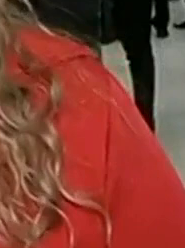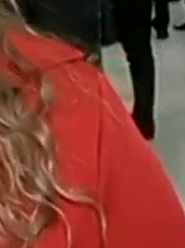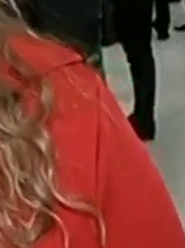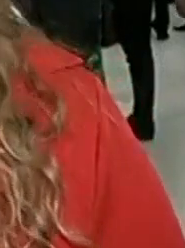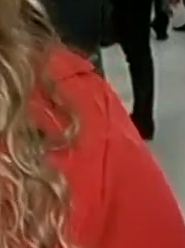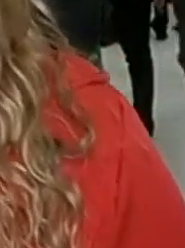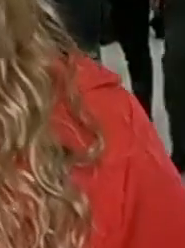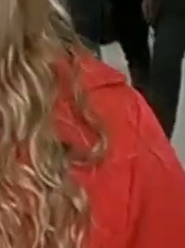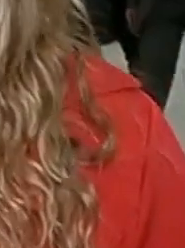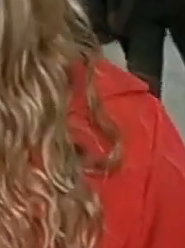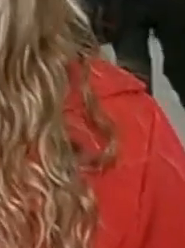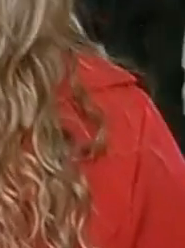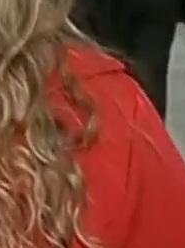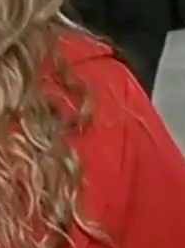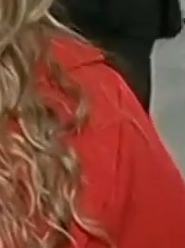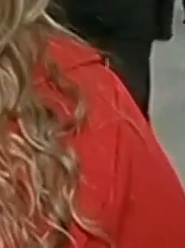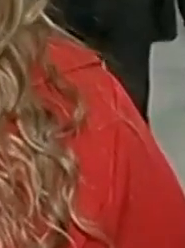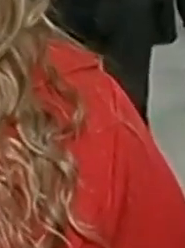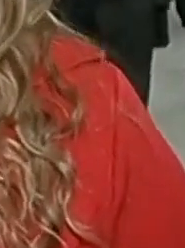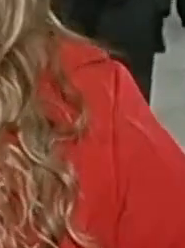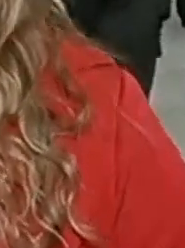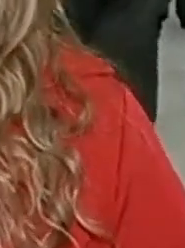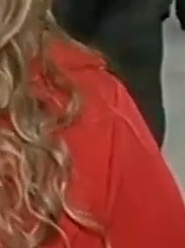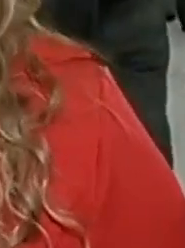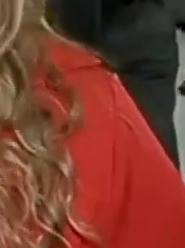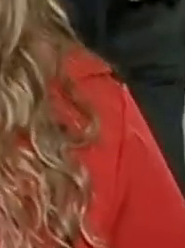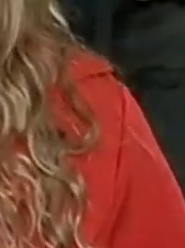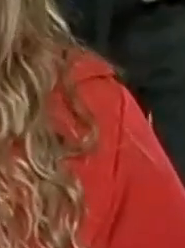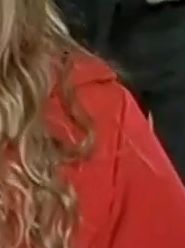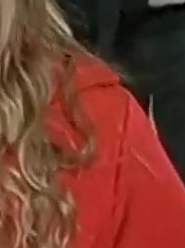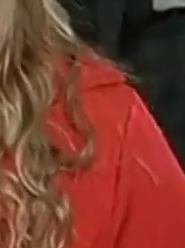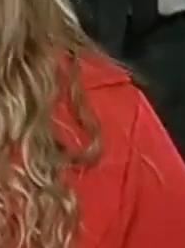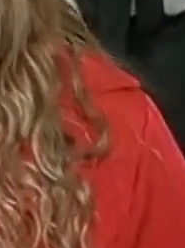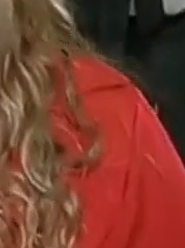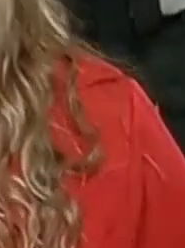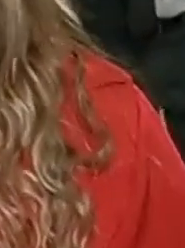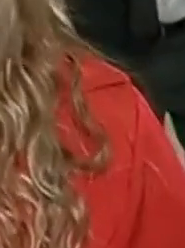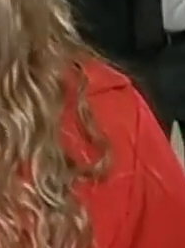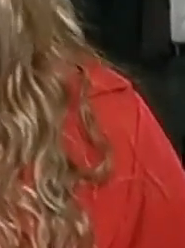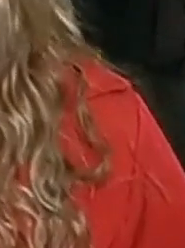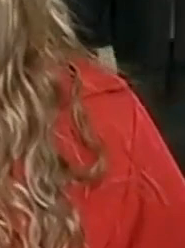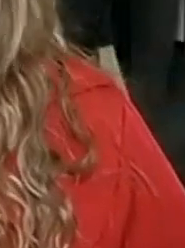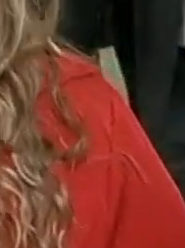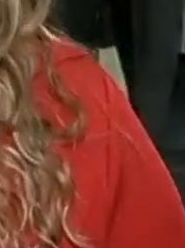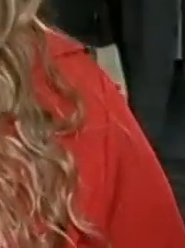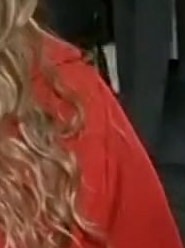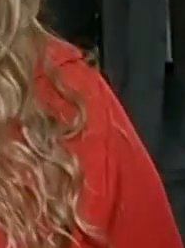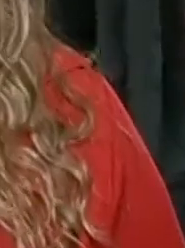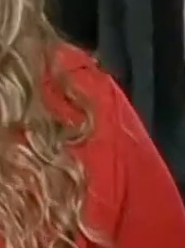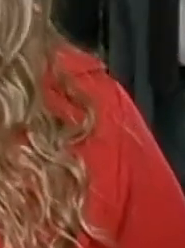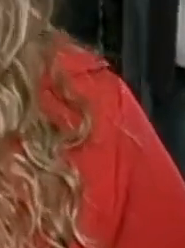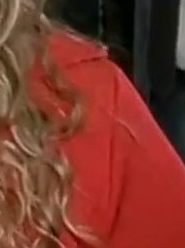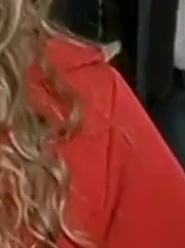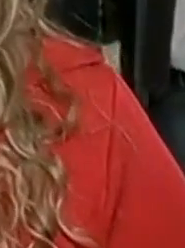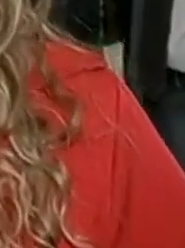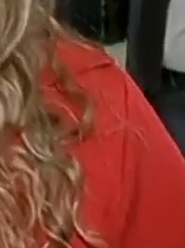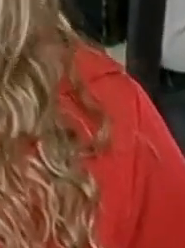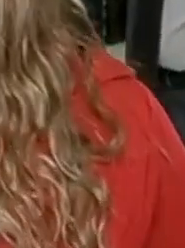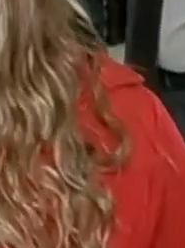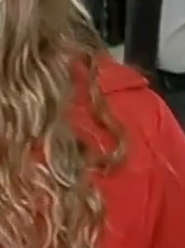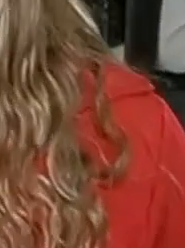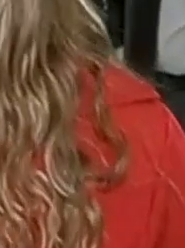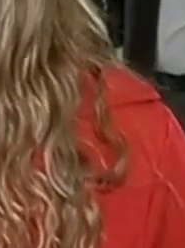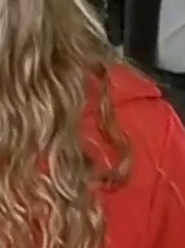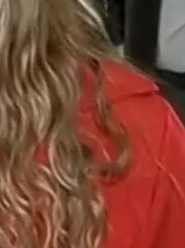eu considero um crime da Vale, esse modus operandi das barragens no nosso estado, e também a atuação